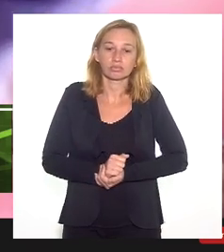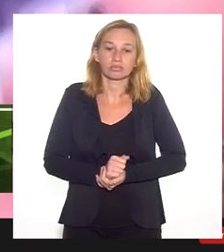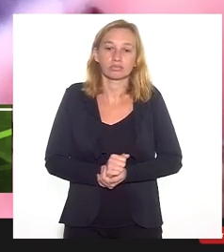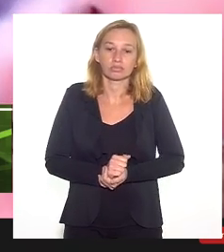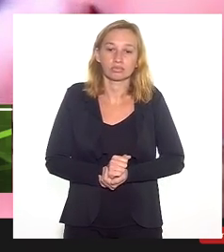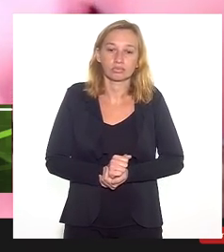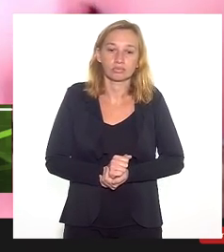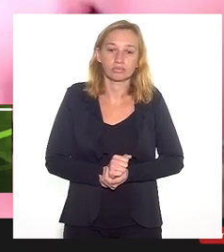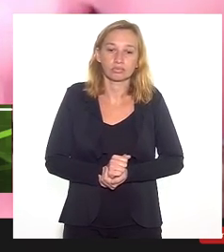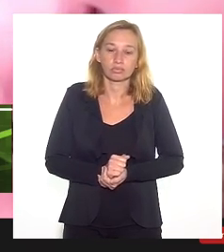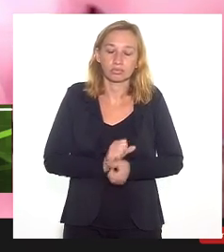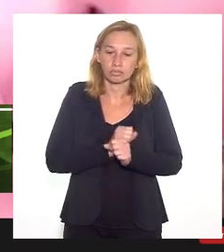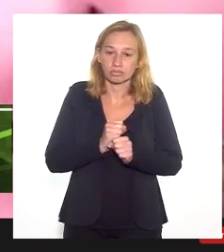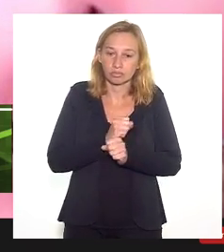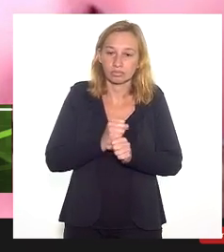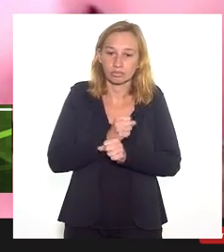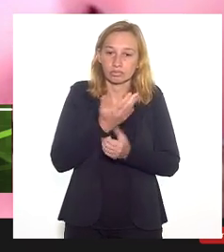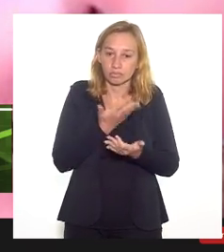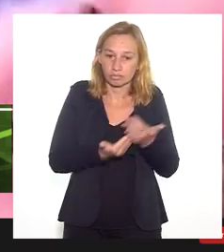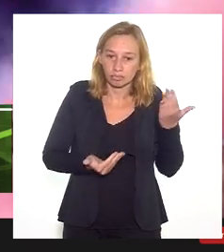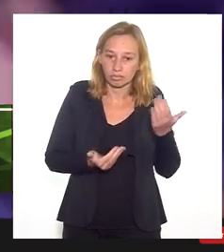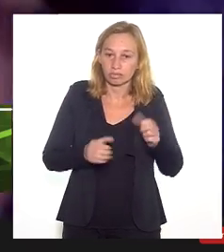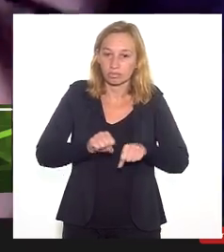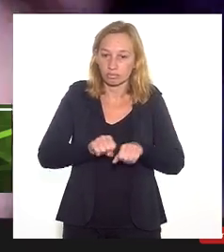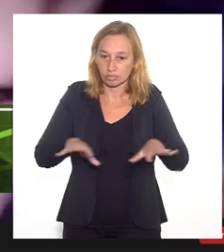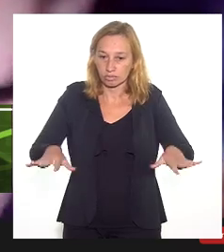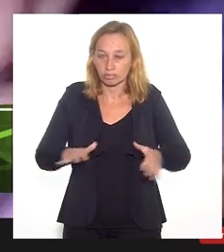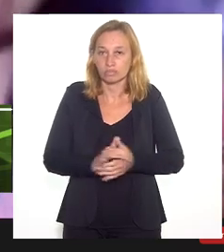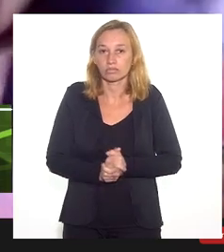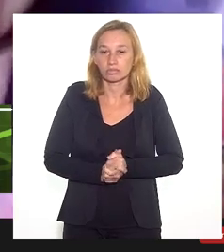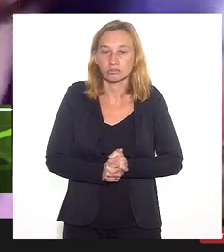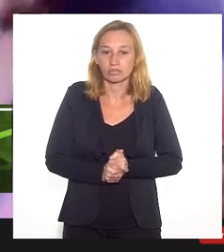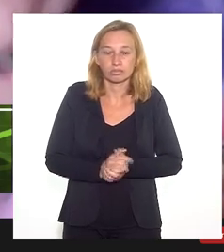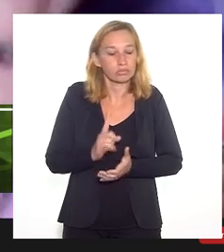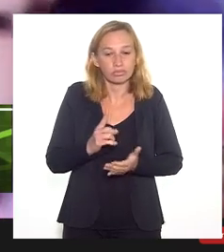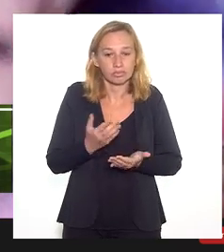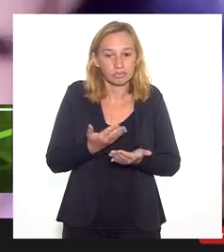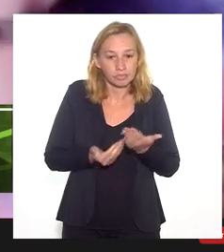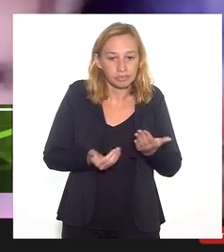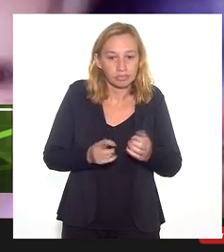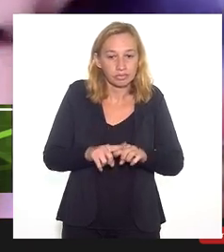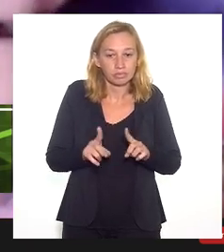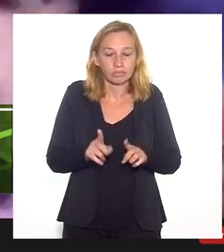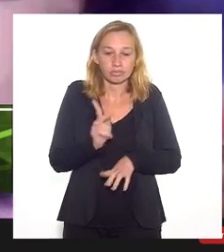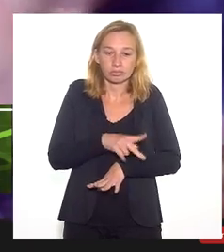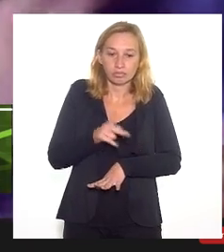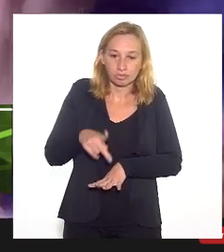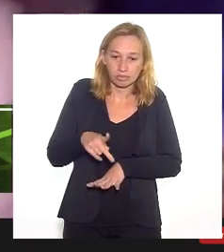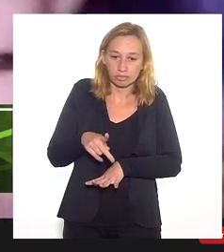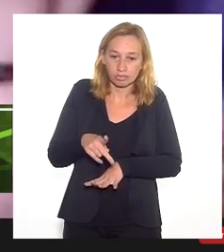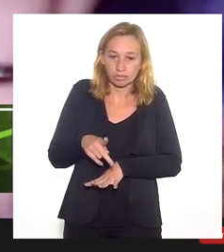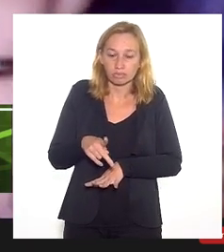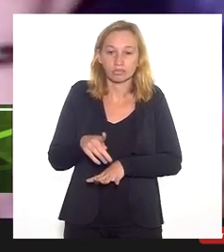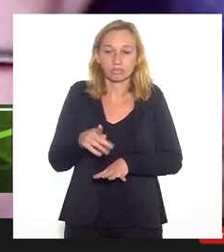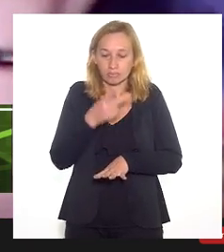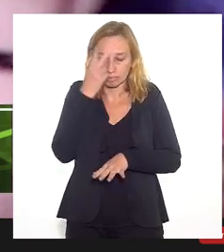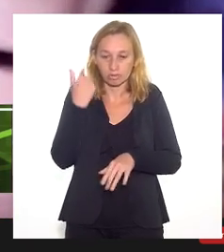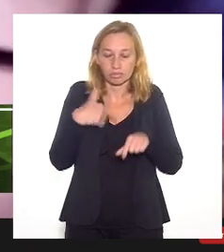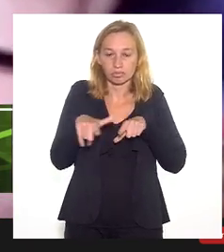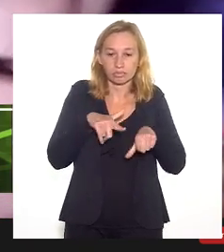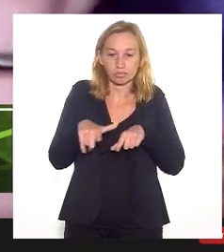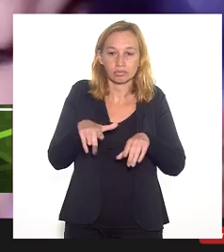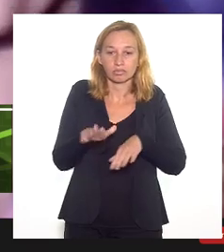esses anos perdidos em tempos de pandemia não totalmente perdidos porque os professores os trabalhadores da